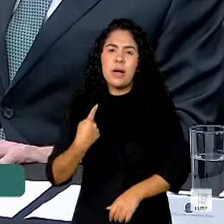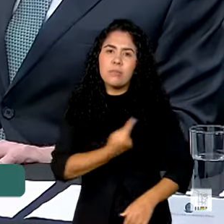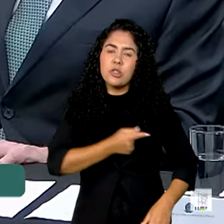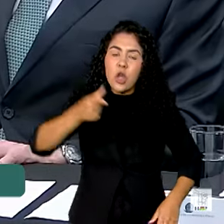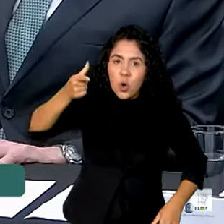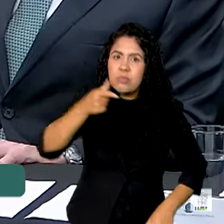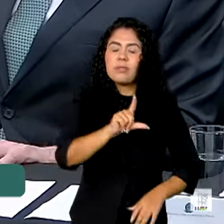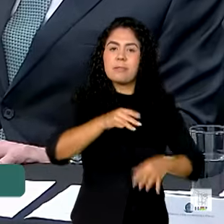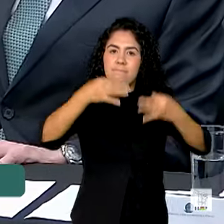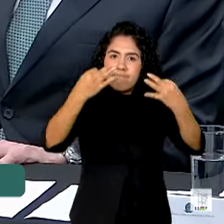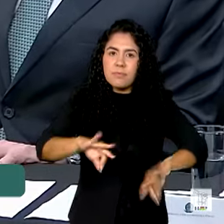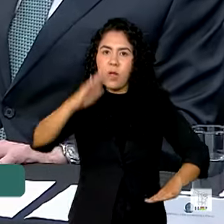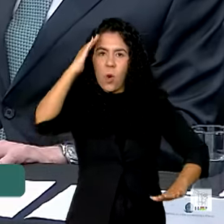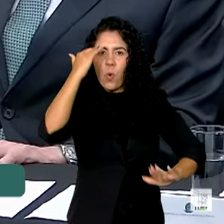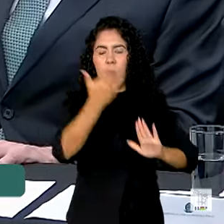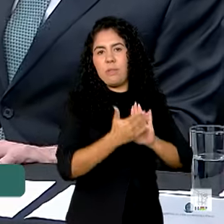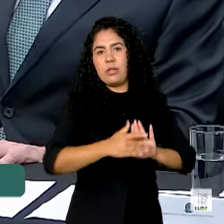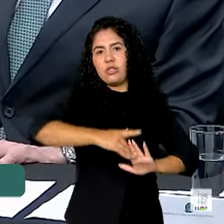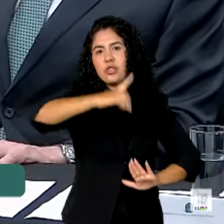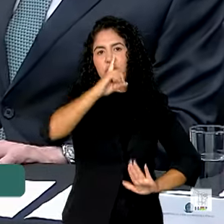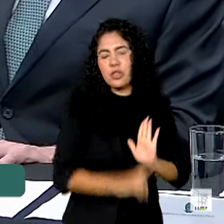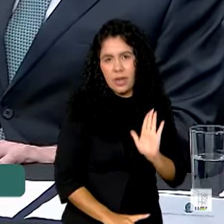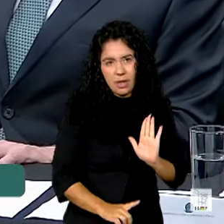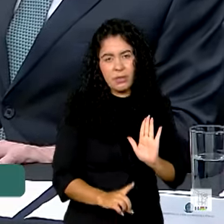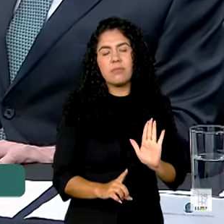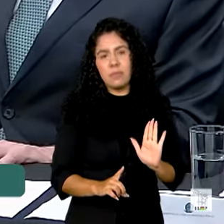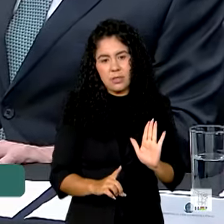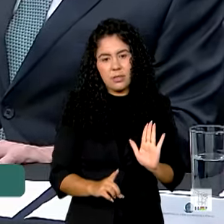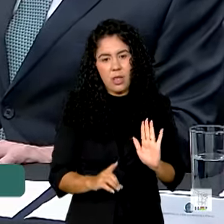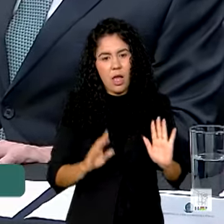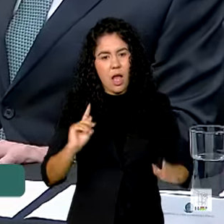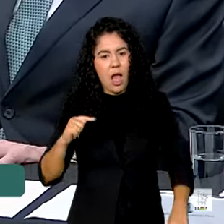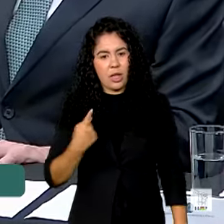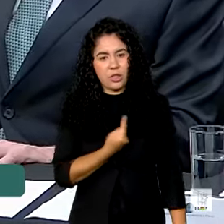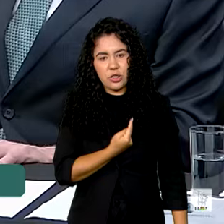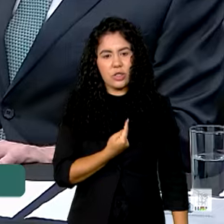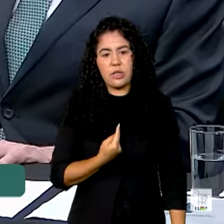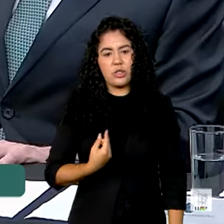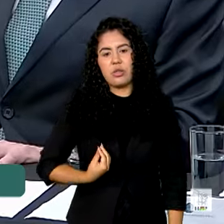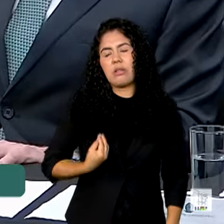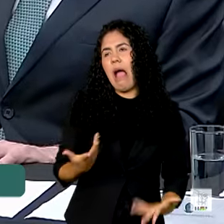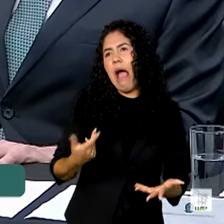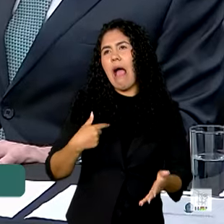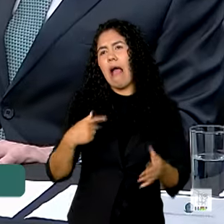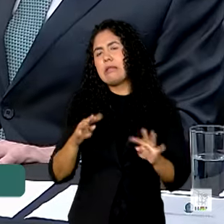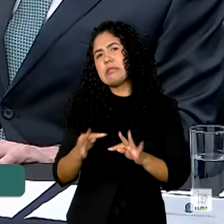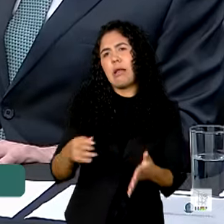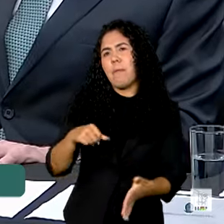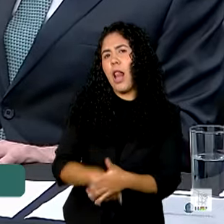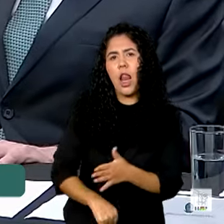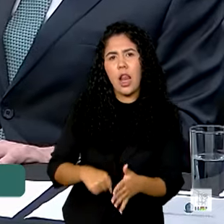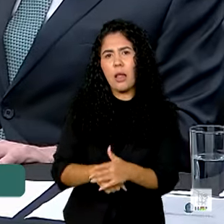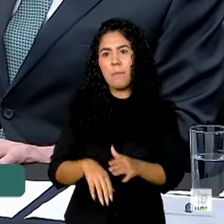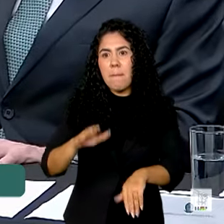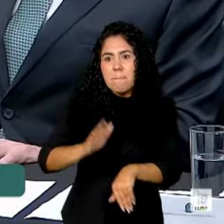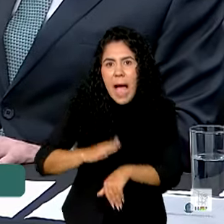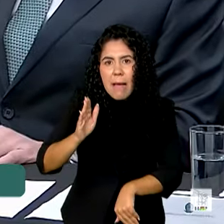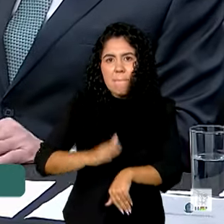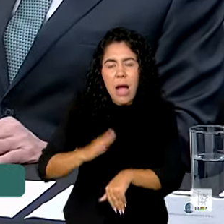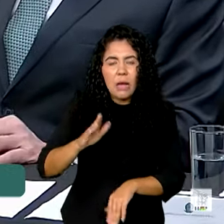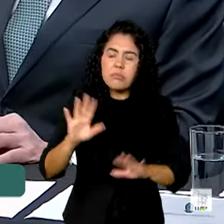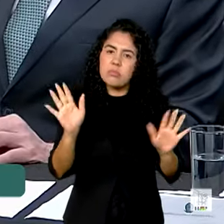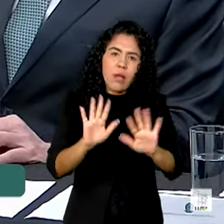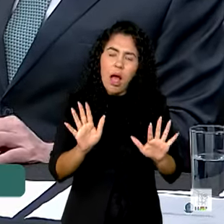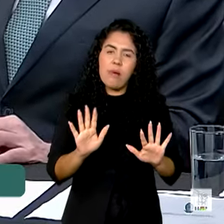cumprir esse direito né a gente não tá aqui fazendo uma luta por um direito a mais né a gente tá